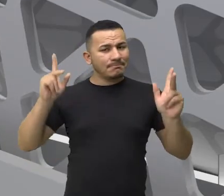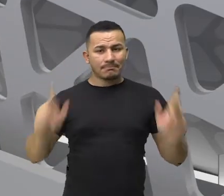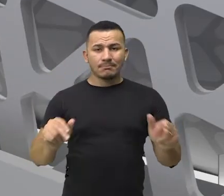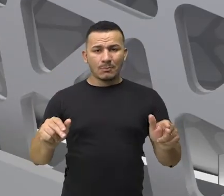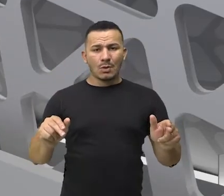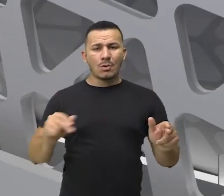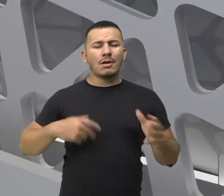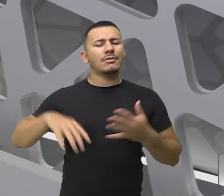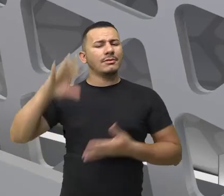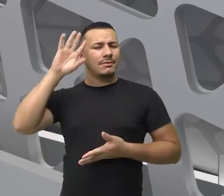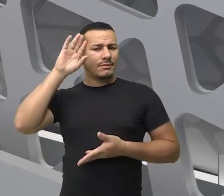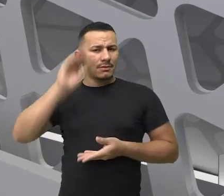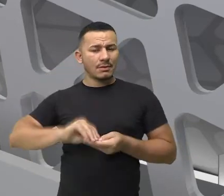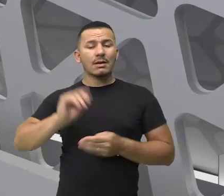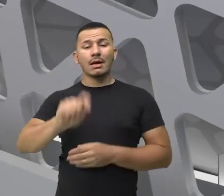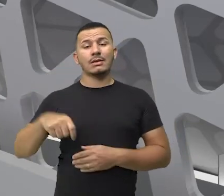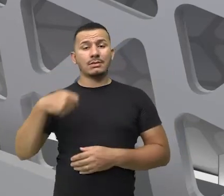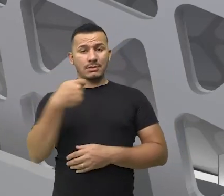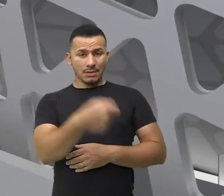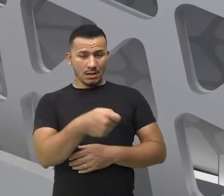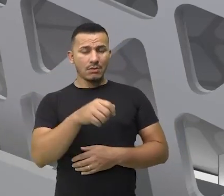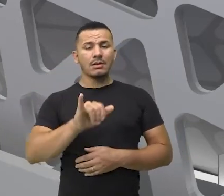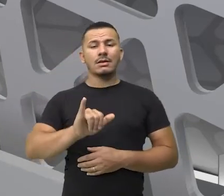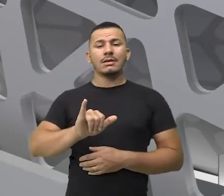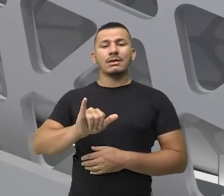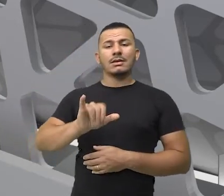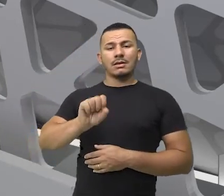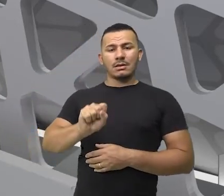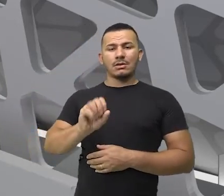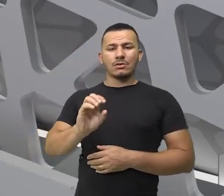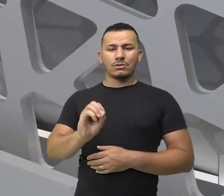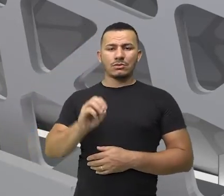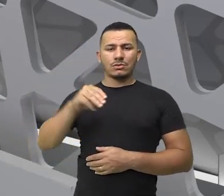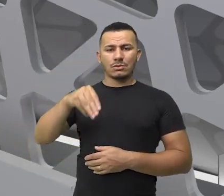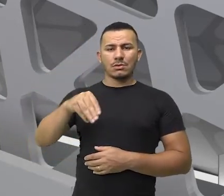iguais, nós vamos identificar pelo nome de